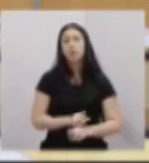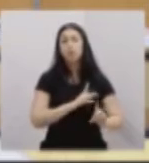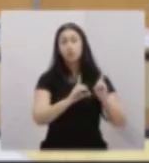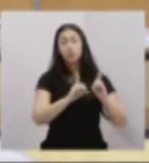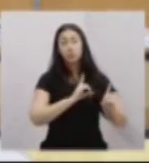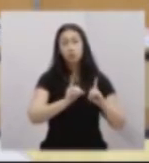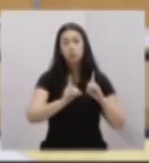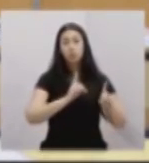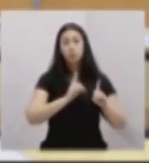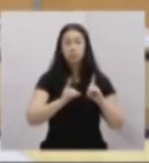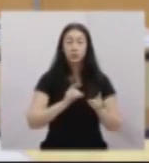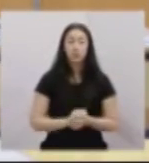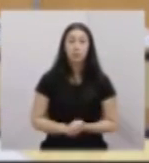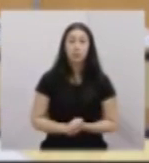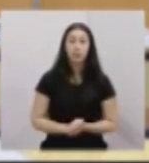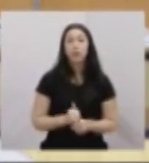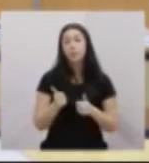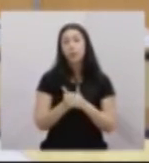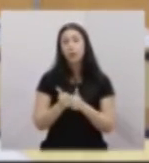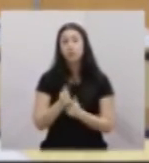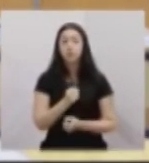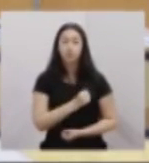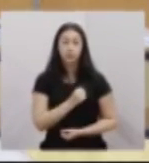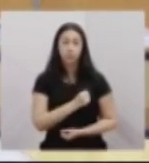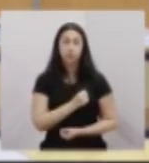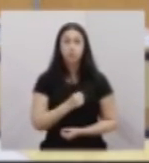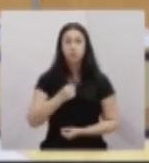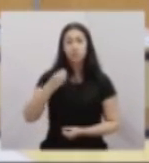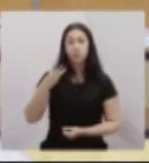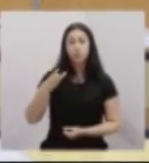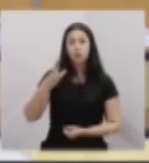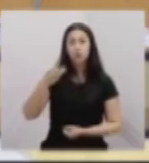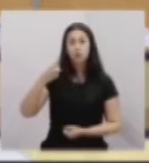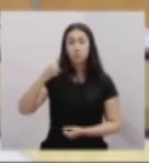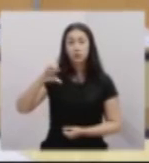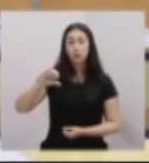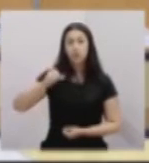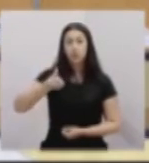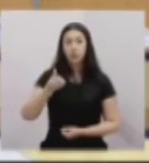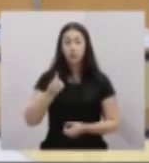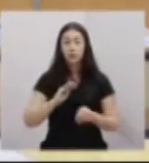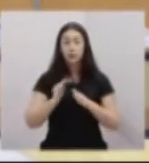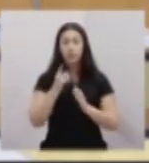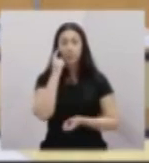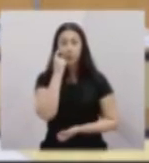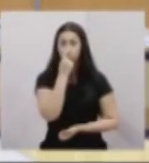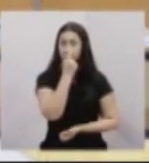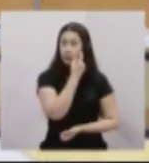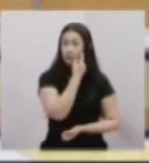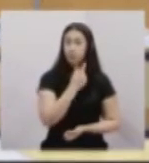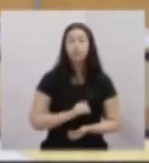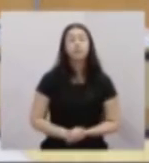Presidente Dutra, no KM 161, próximo ao número 369, no Parque Meia Lua. Assim